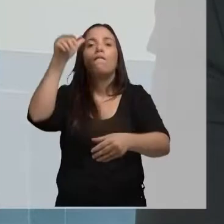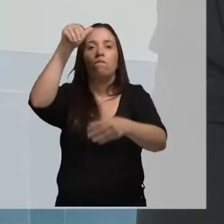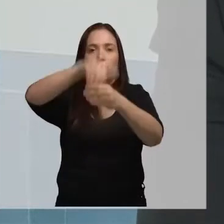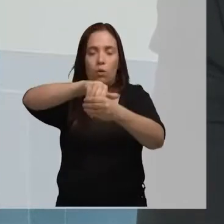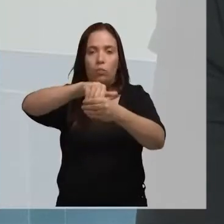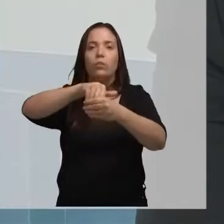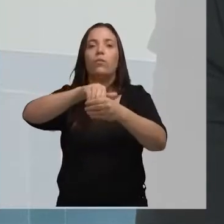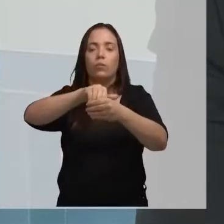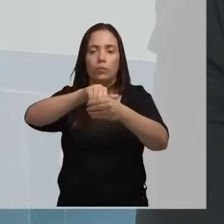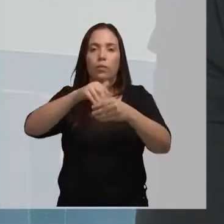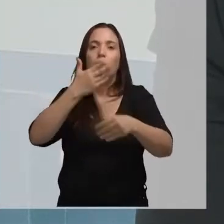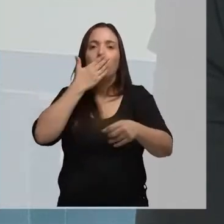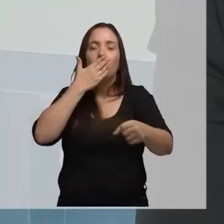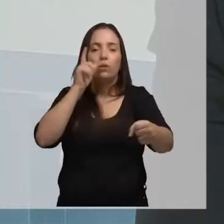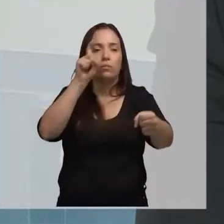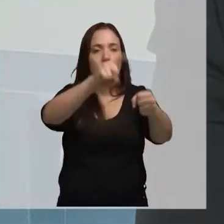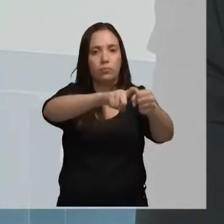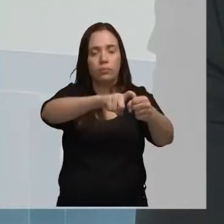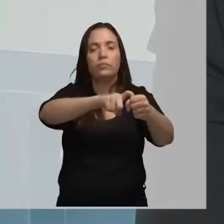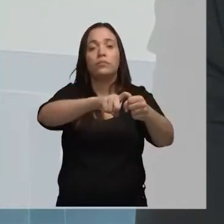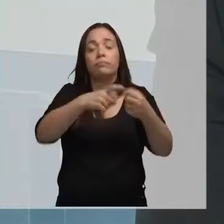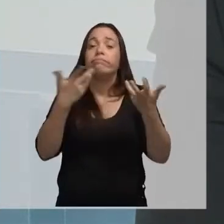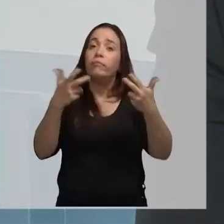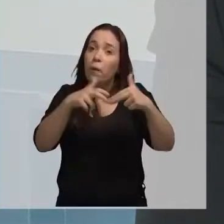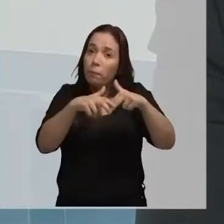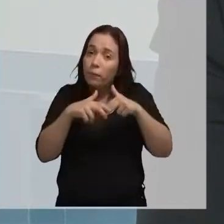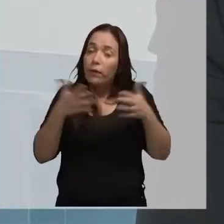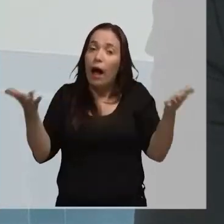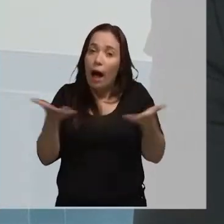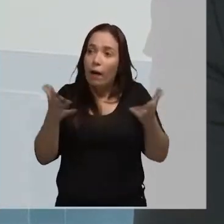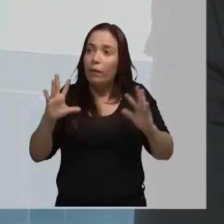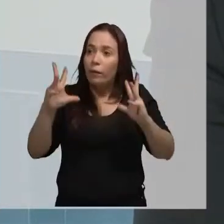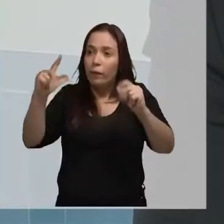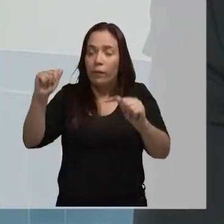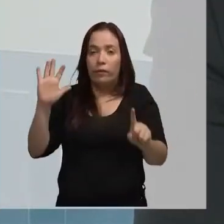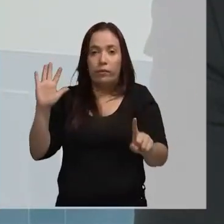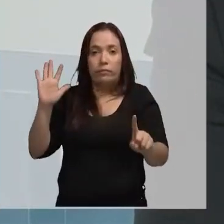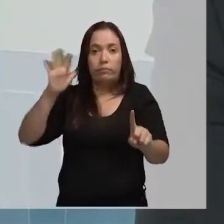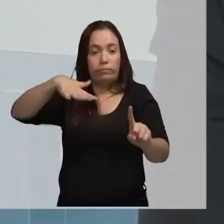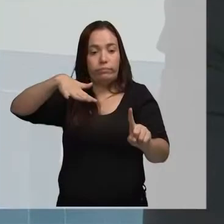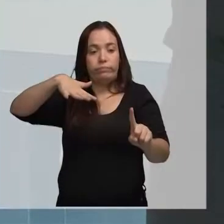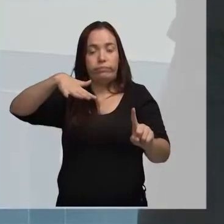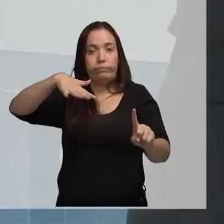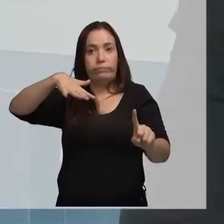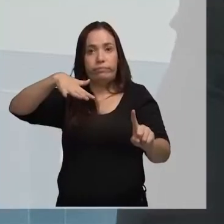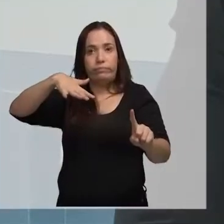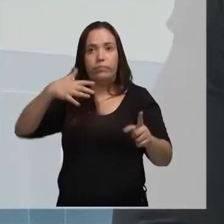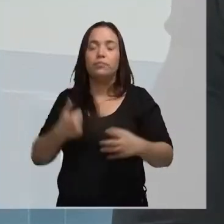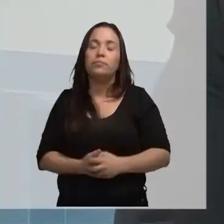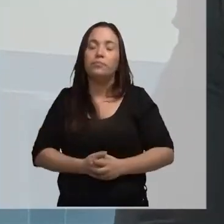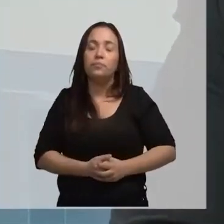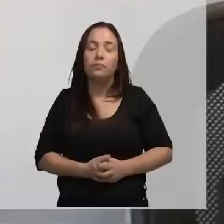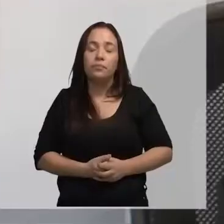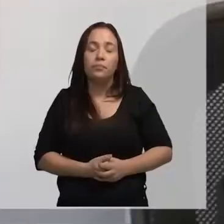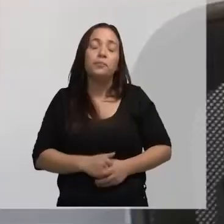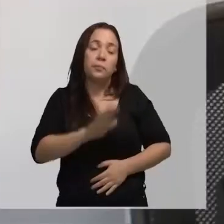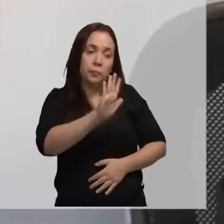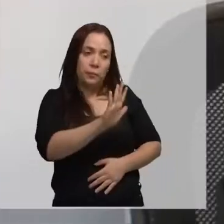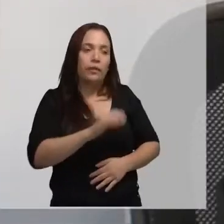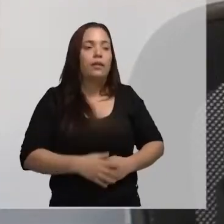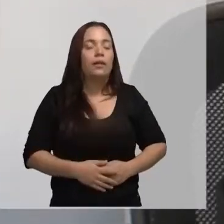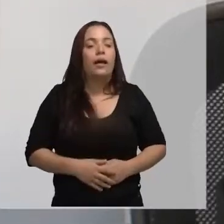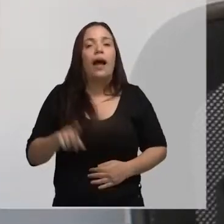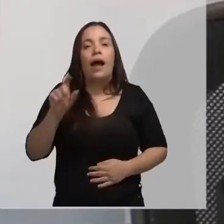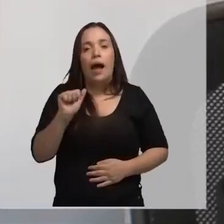apoiando... você paga um preço um pouco... Por ser correto, às vezes. Correto. Tal. Mas, Carlos, como o